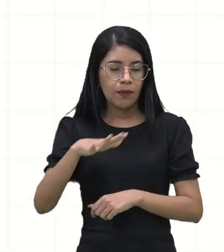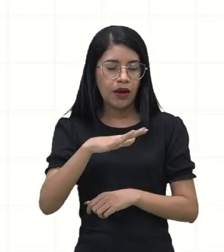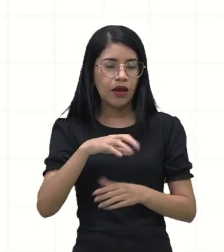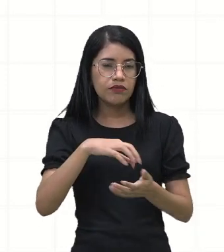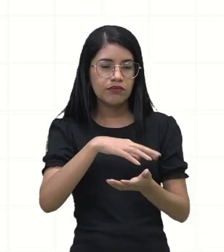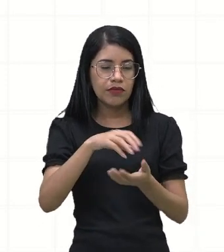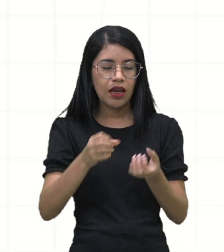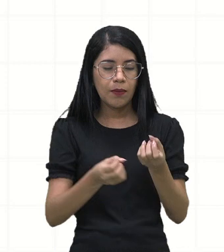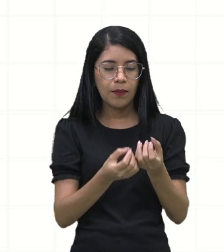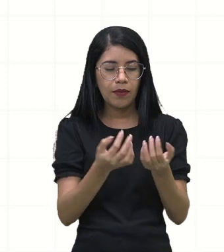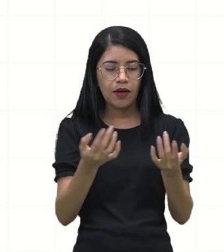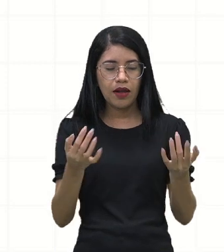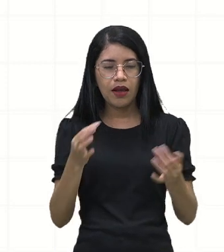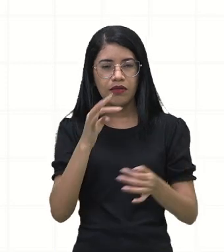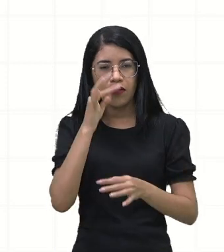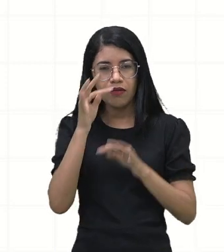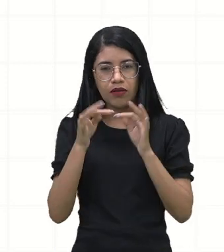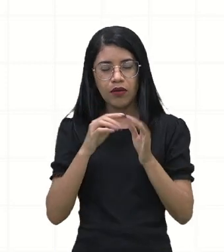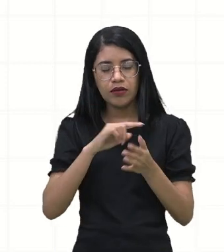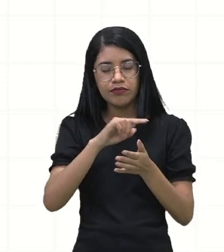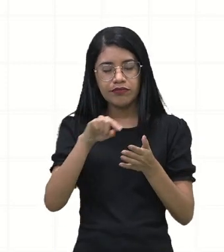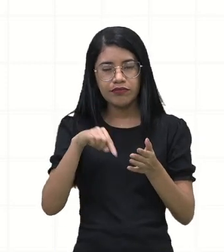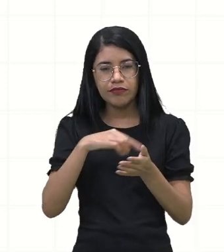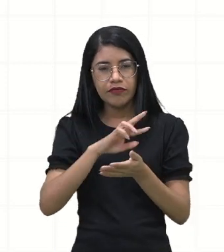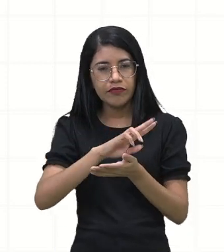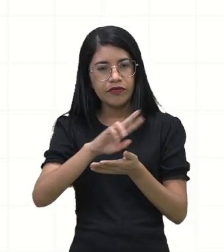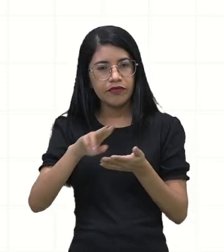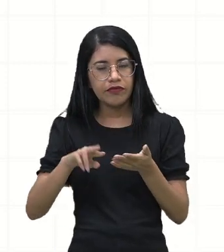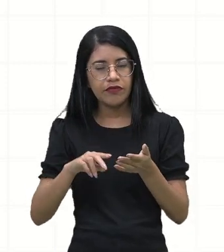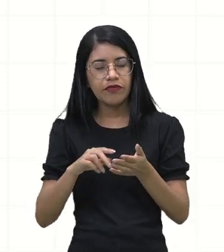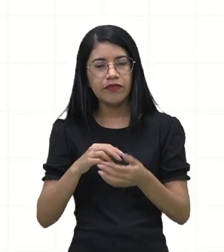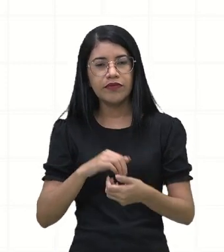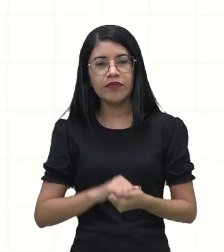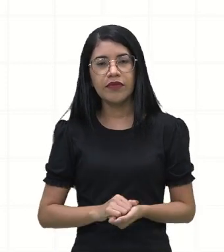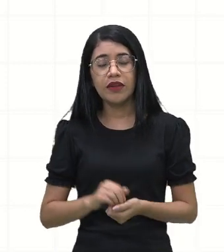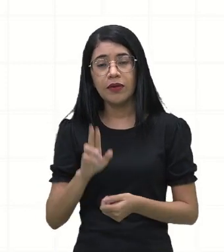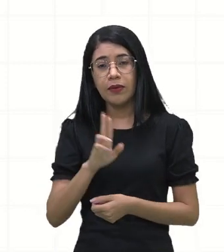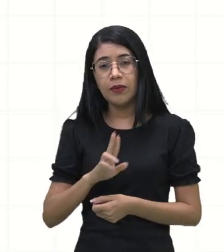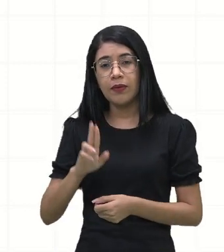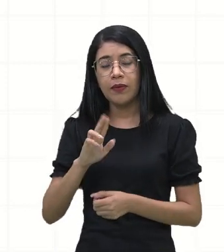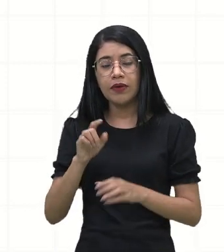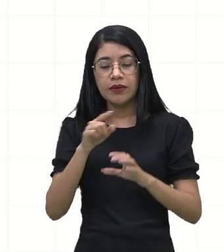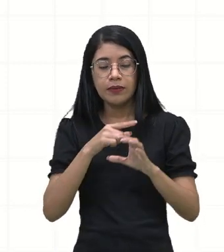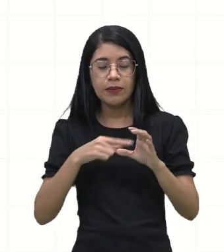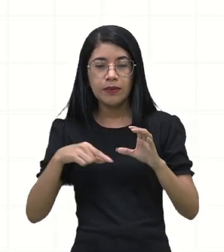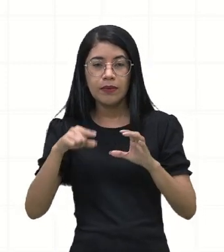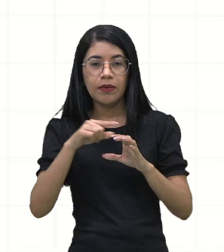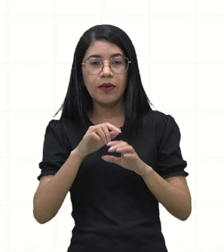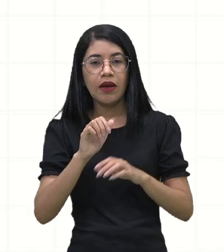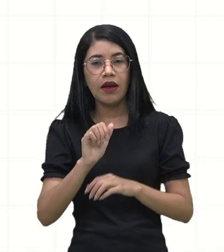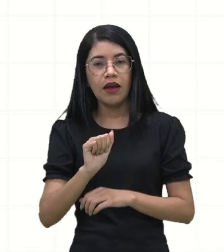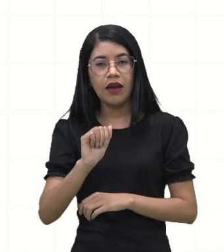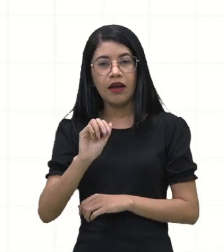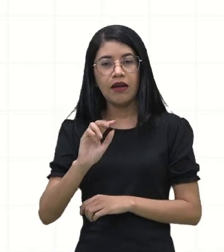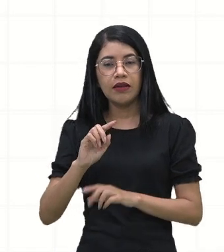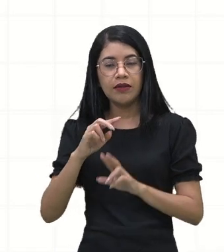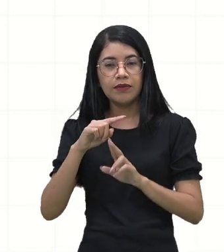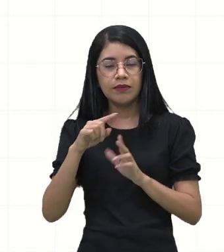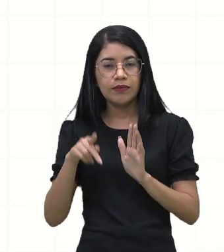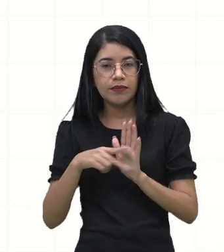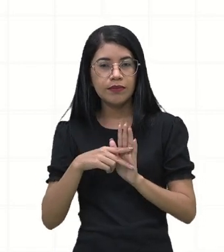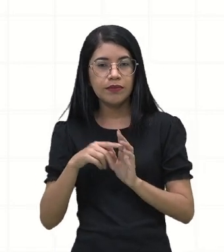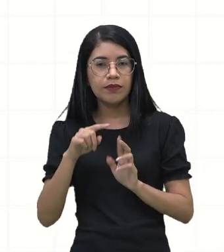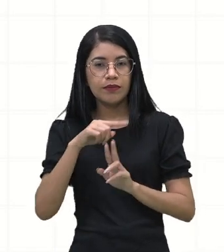terá um canteiro de flores em formato circular. Use a fórmula da área do círculo, A igual a π vezes R ao quadrado, para